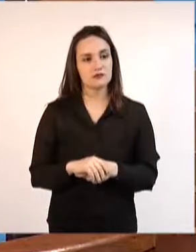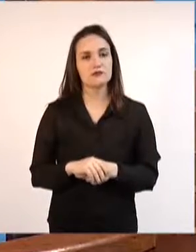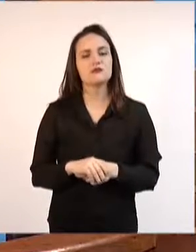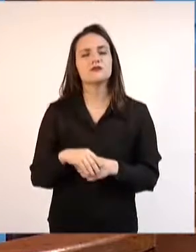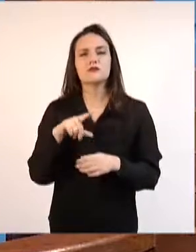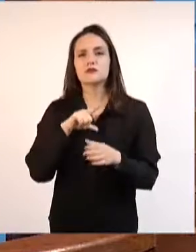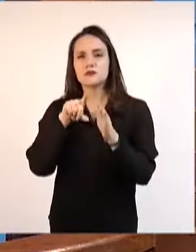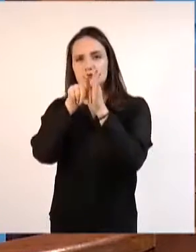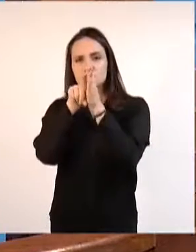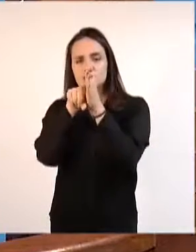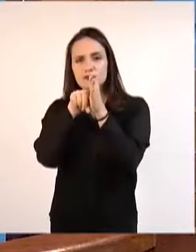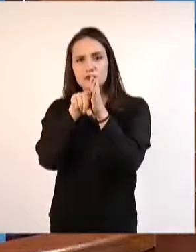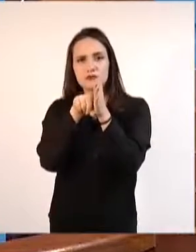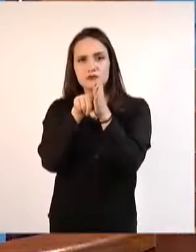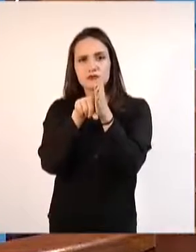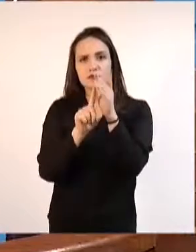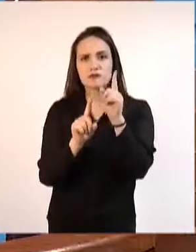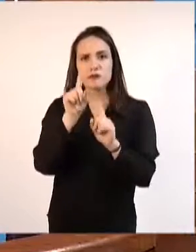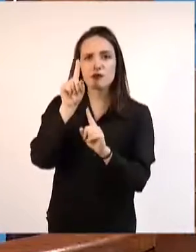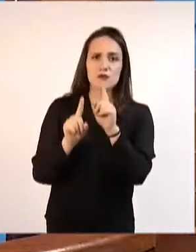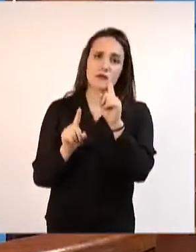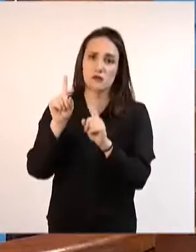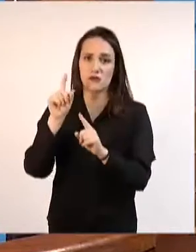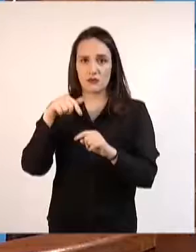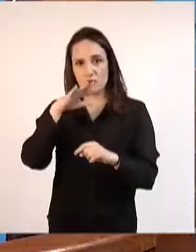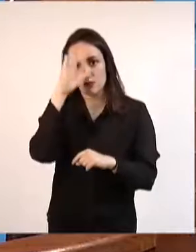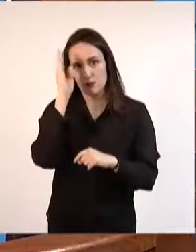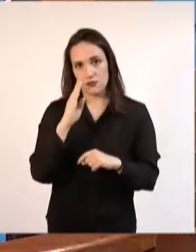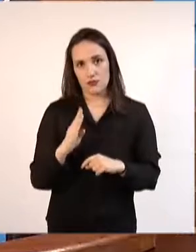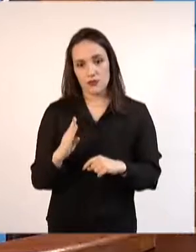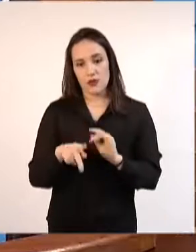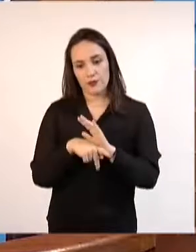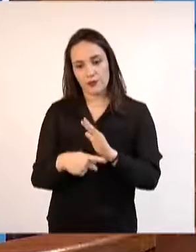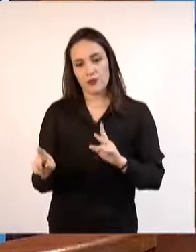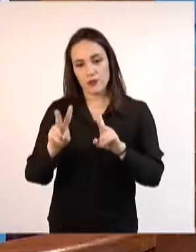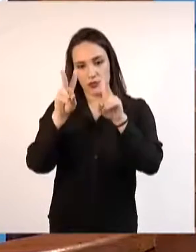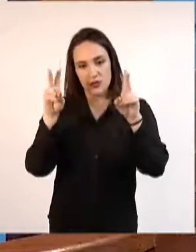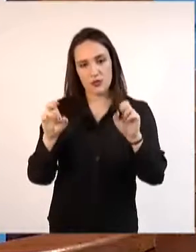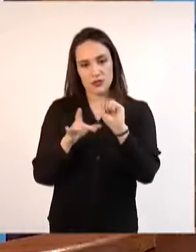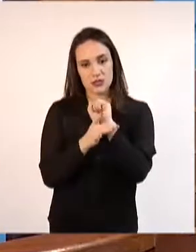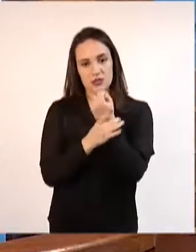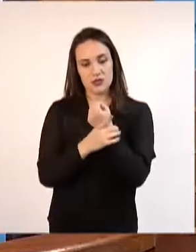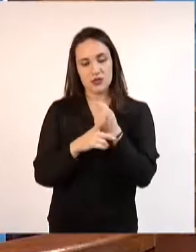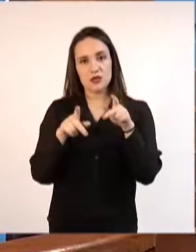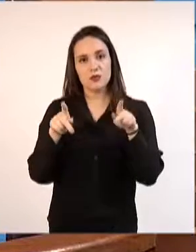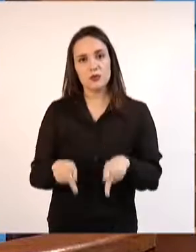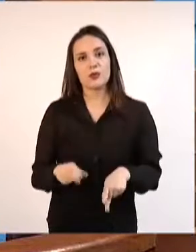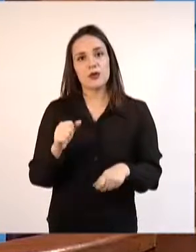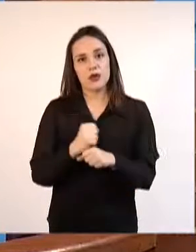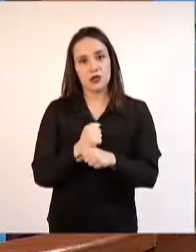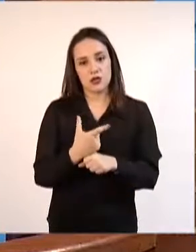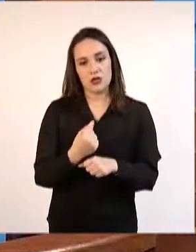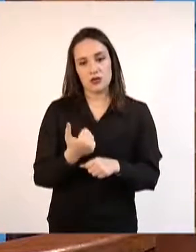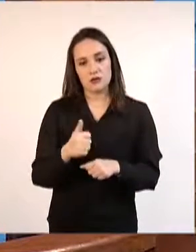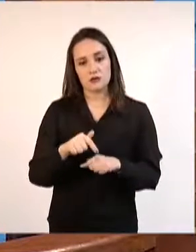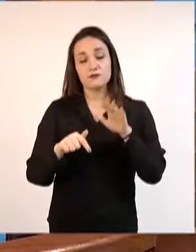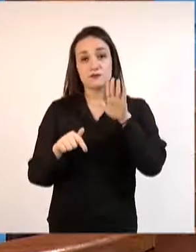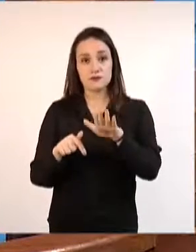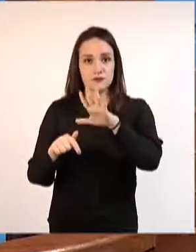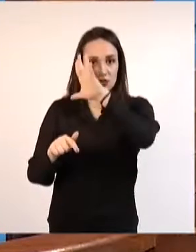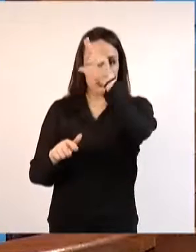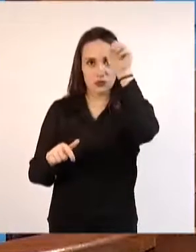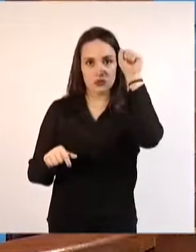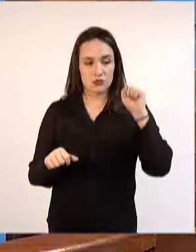dados divulgados pelo Anuário Brasileiro de Segurança Pública de 2017, Mato Grosso do Sul é o